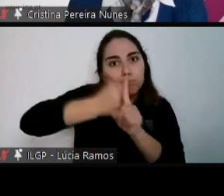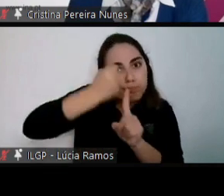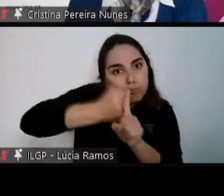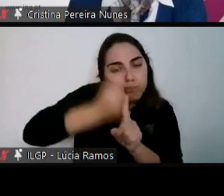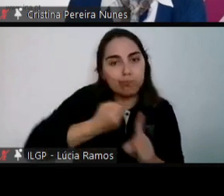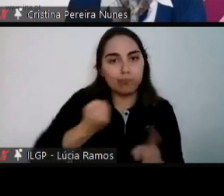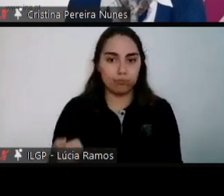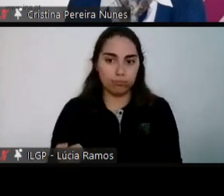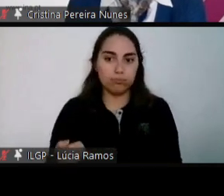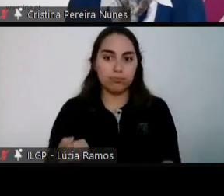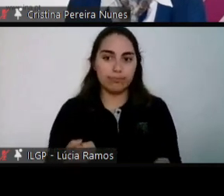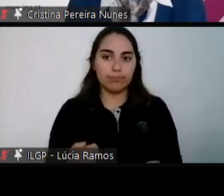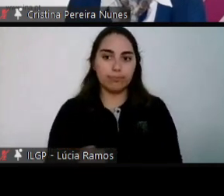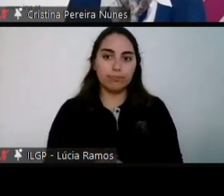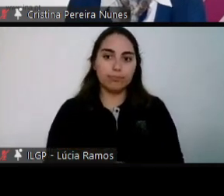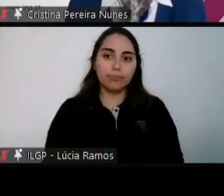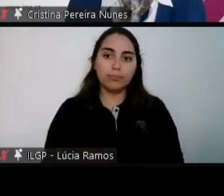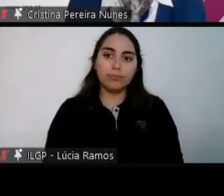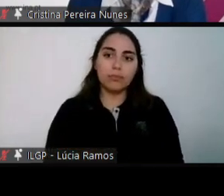vai estar contra nós.